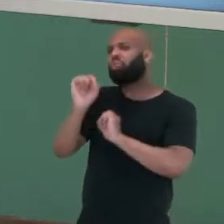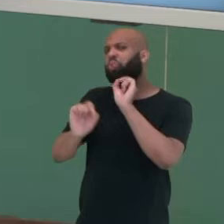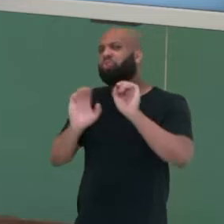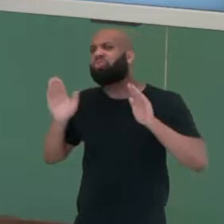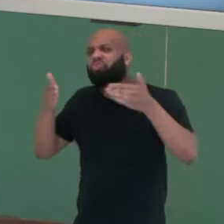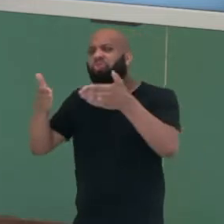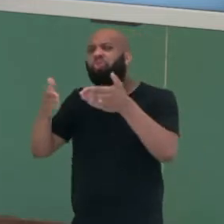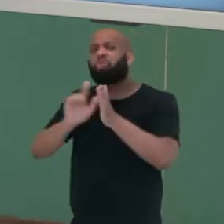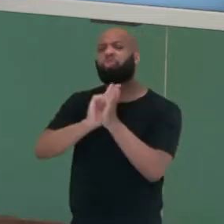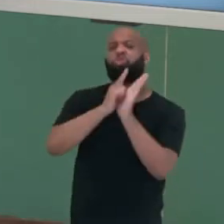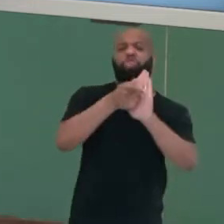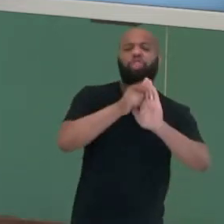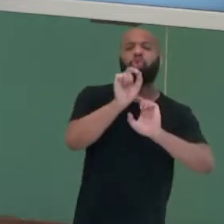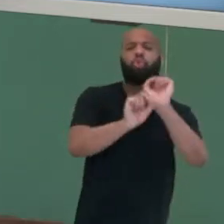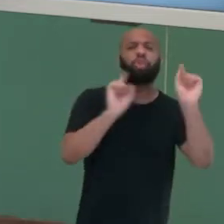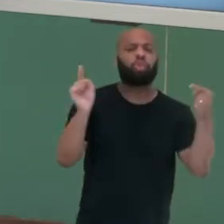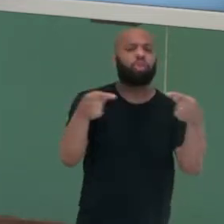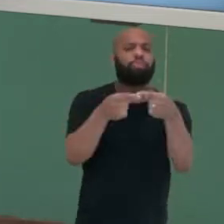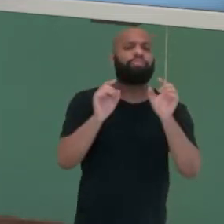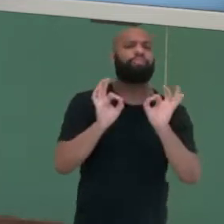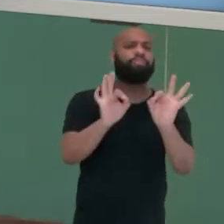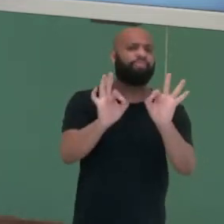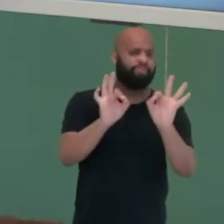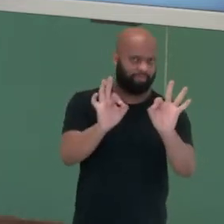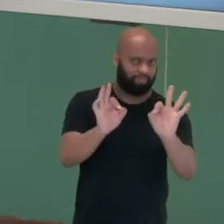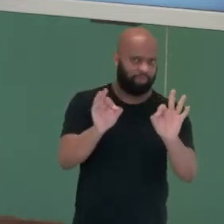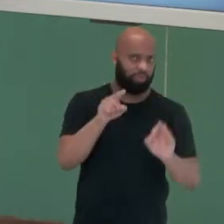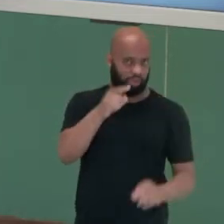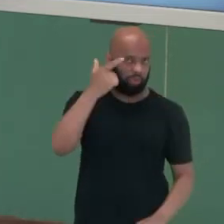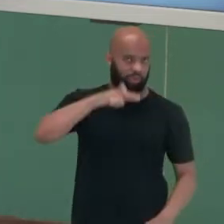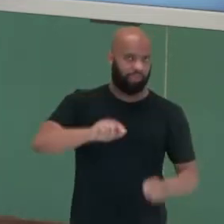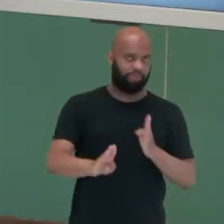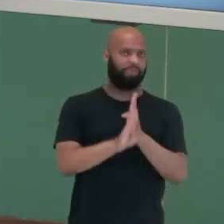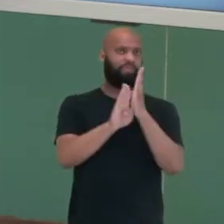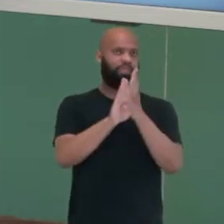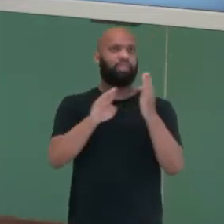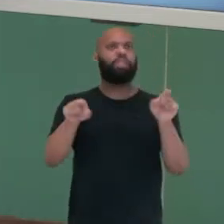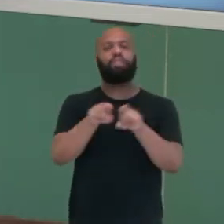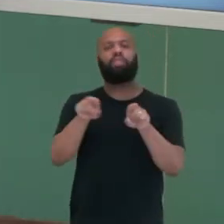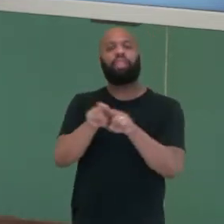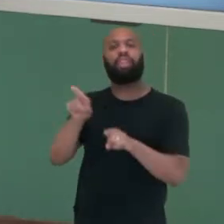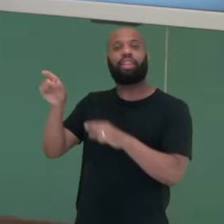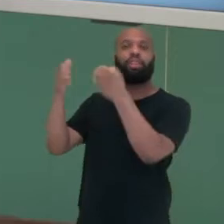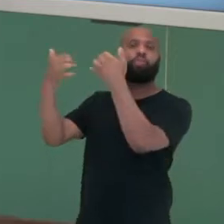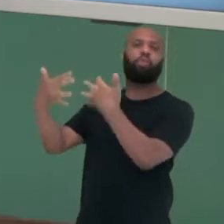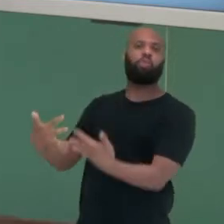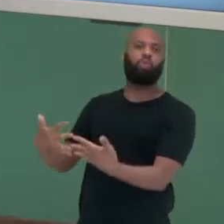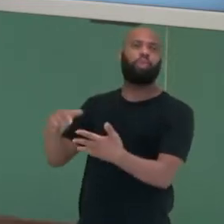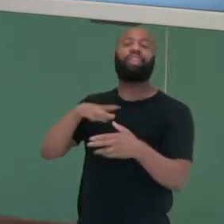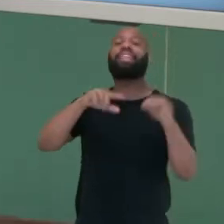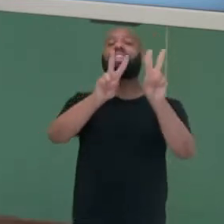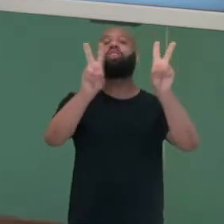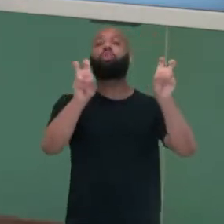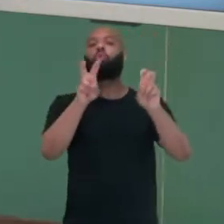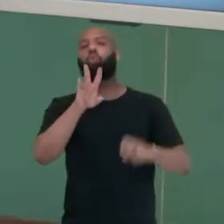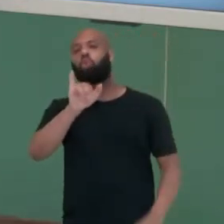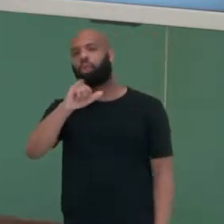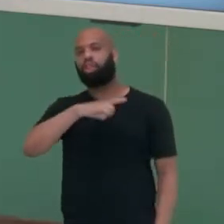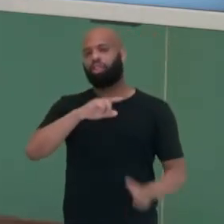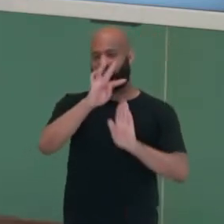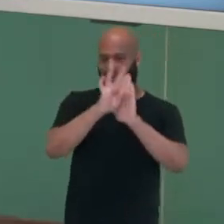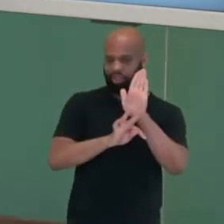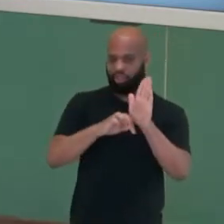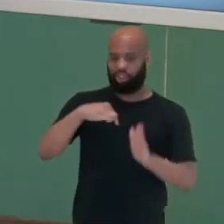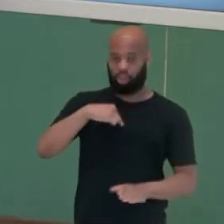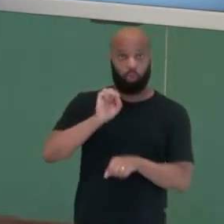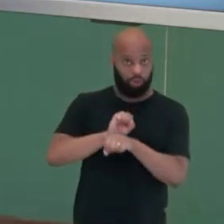textual que ele pertence será? Você consegue identificar? E ela comentou qual o assunto que será tratado.